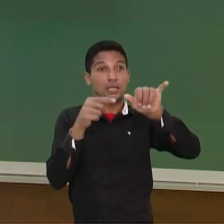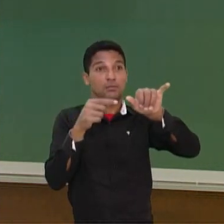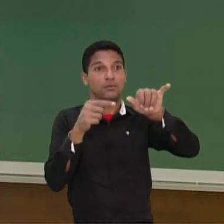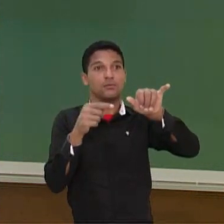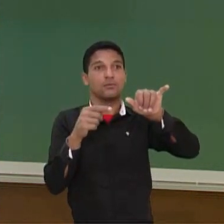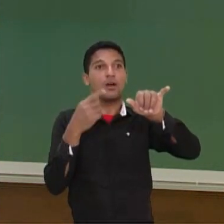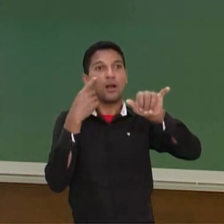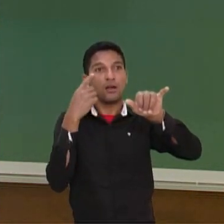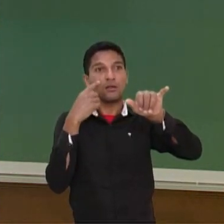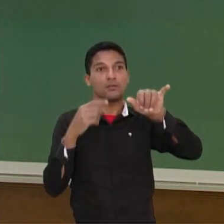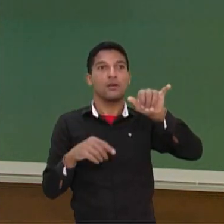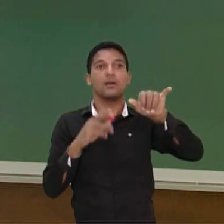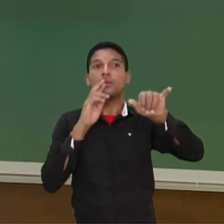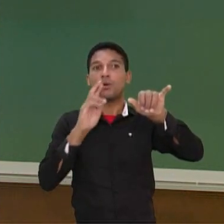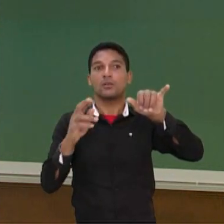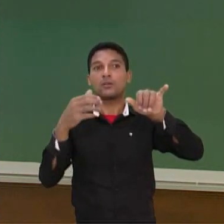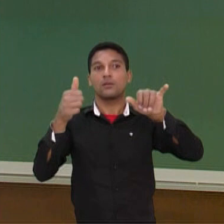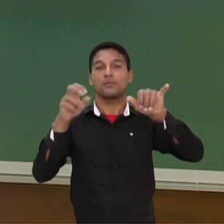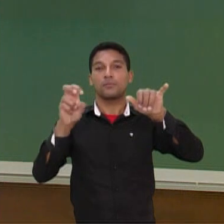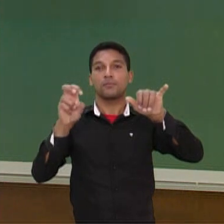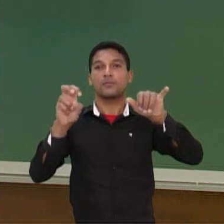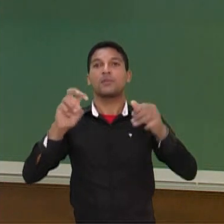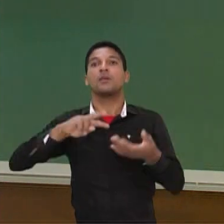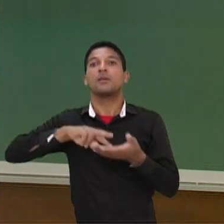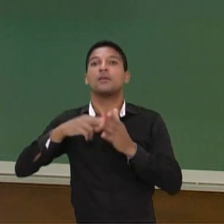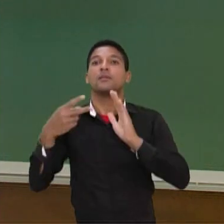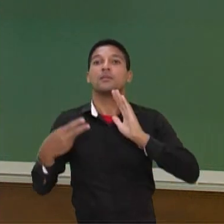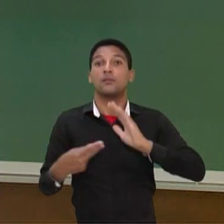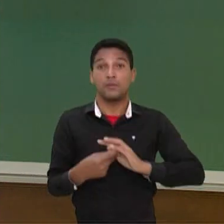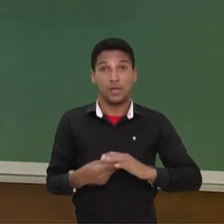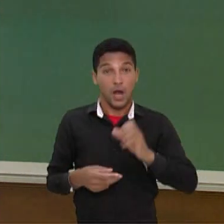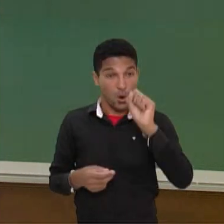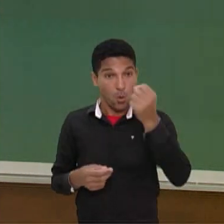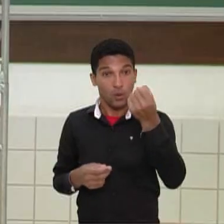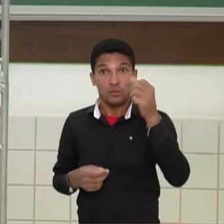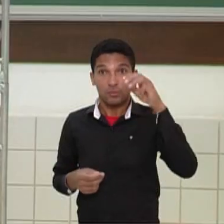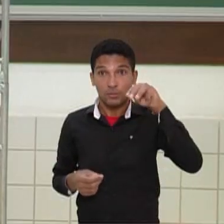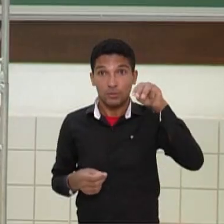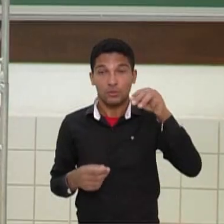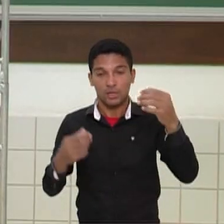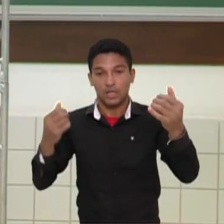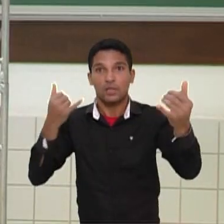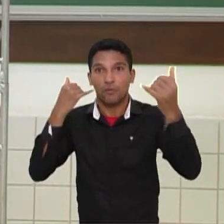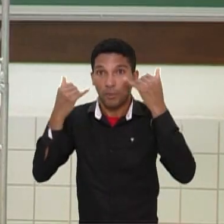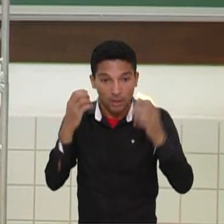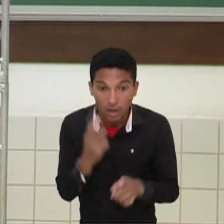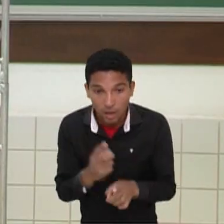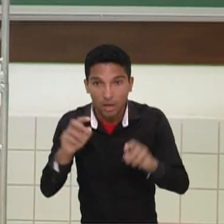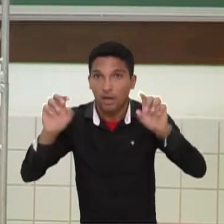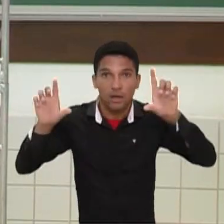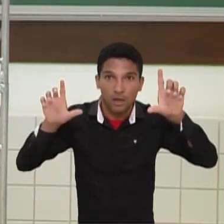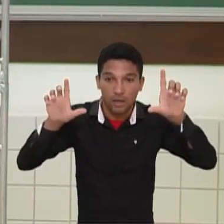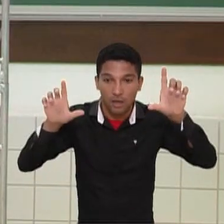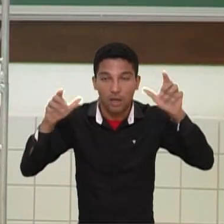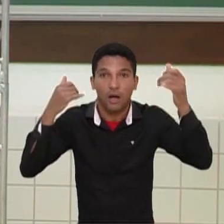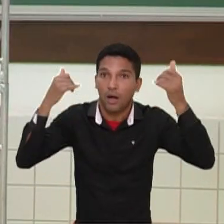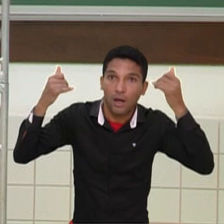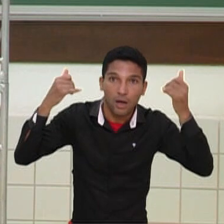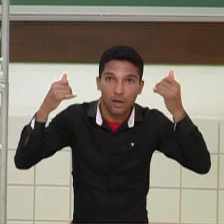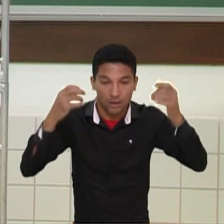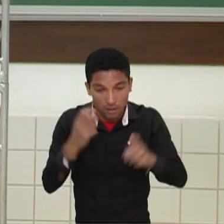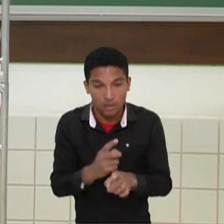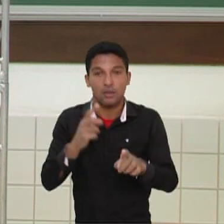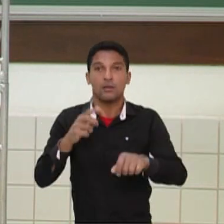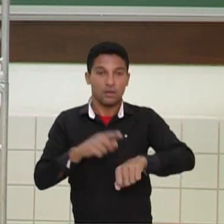12,8, 15. Ou seja, após 8 minutos da informação ser descoberta, né? A informação foi descoberta